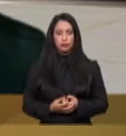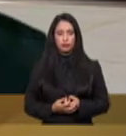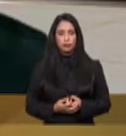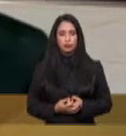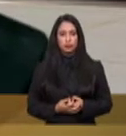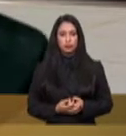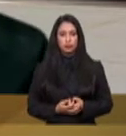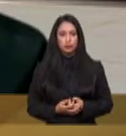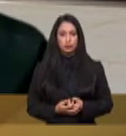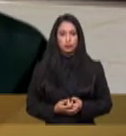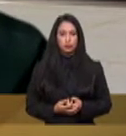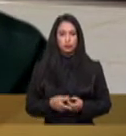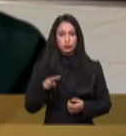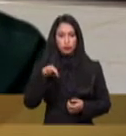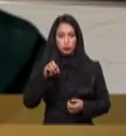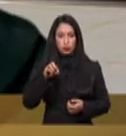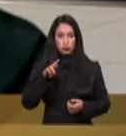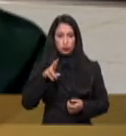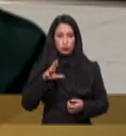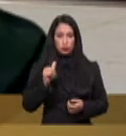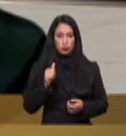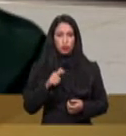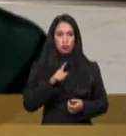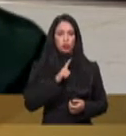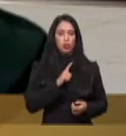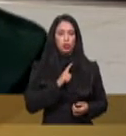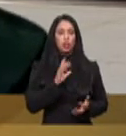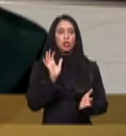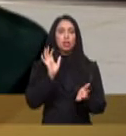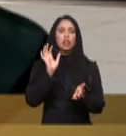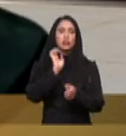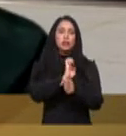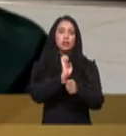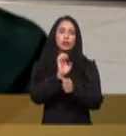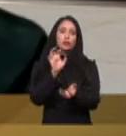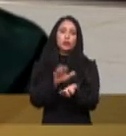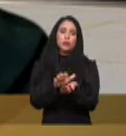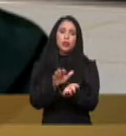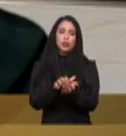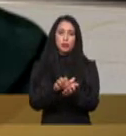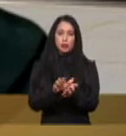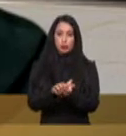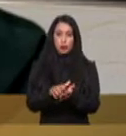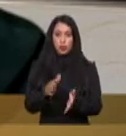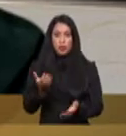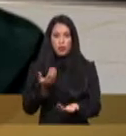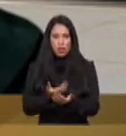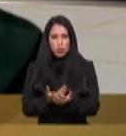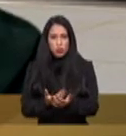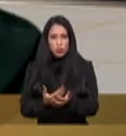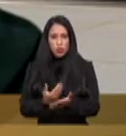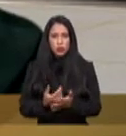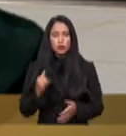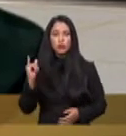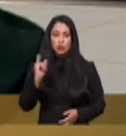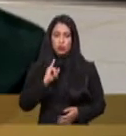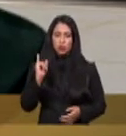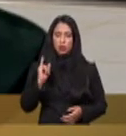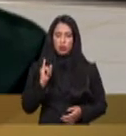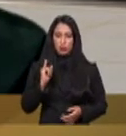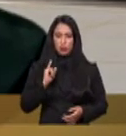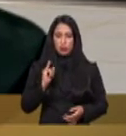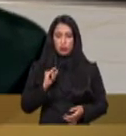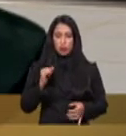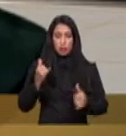a professora Nora Pavão, da Universidade Federal de Pernambuco, conduziu estudos muito interessantes a respeito do impacto